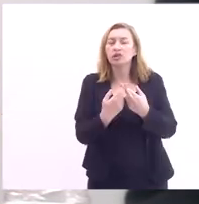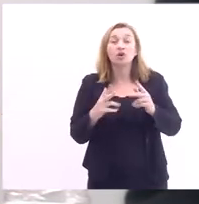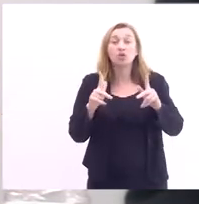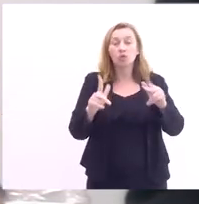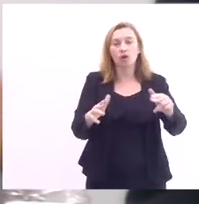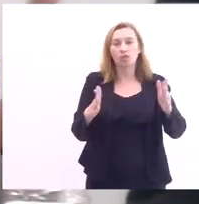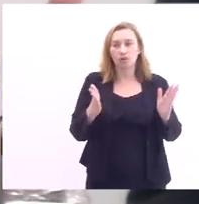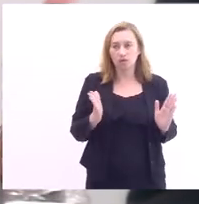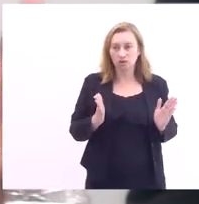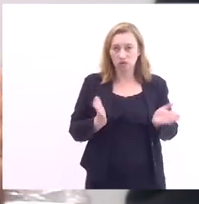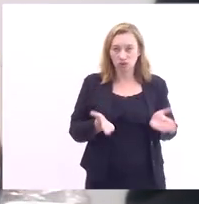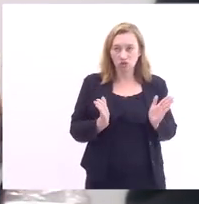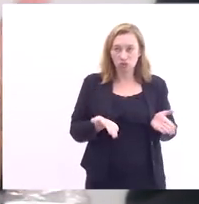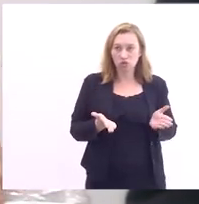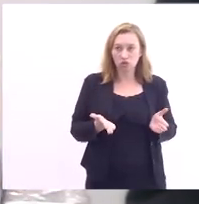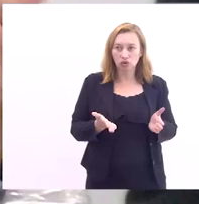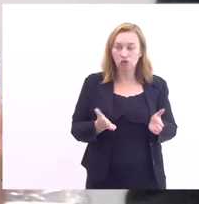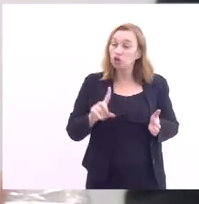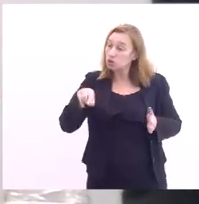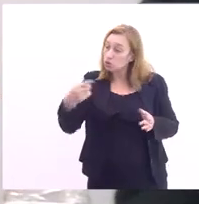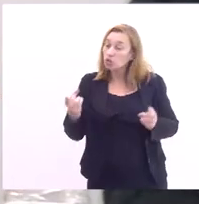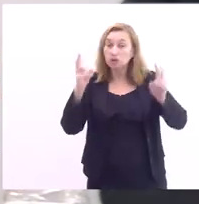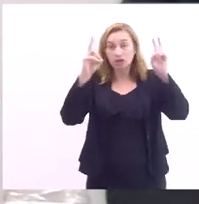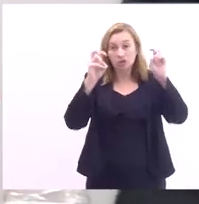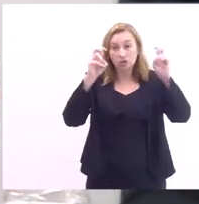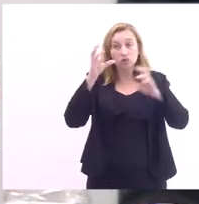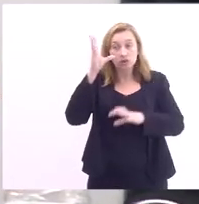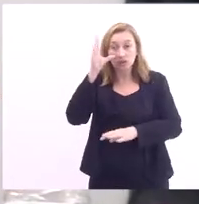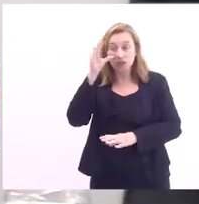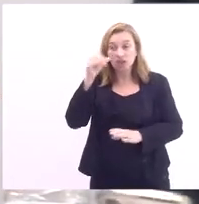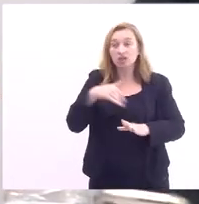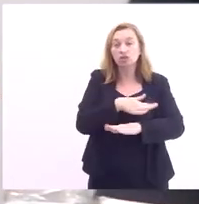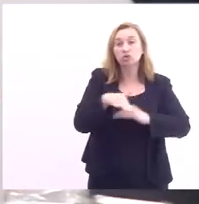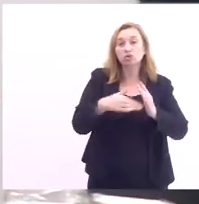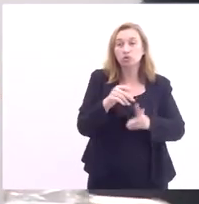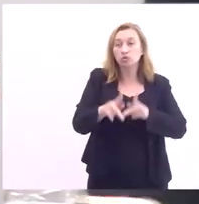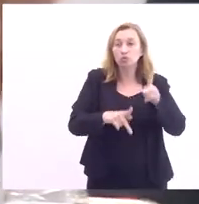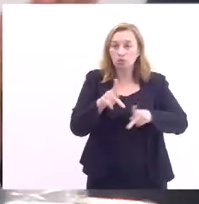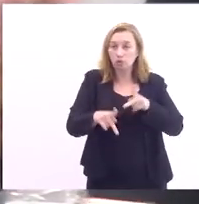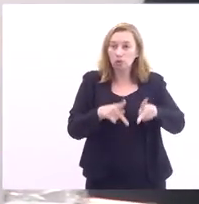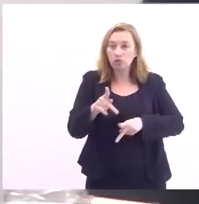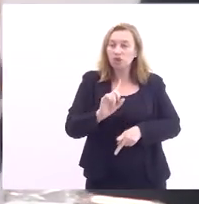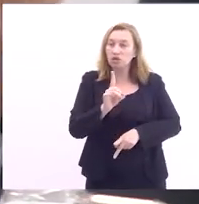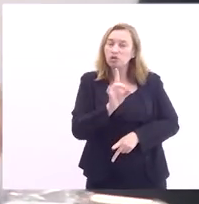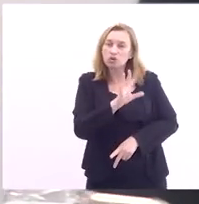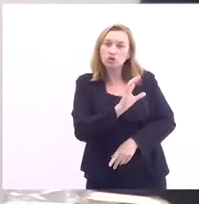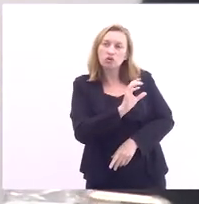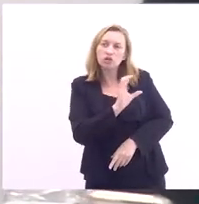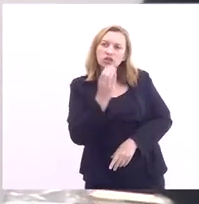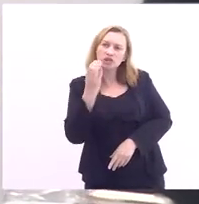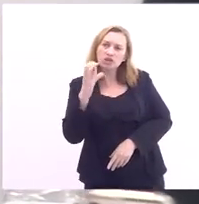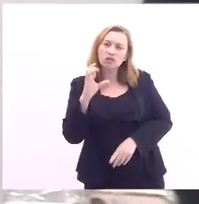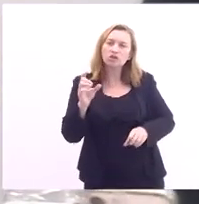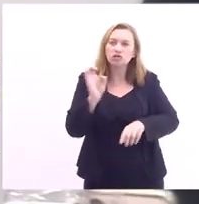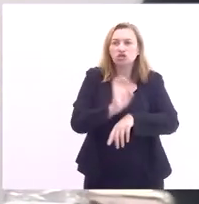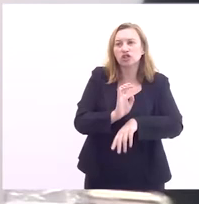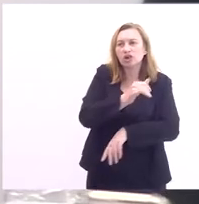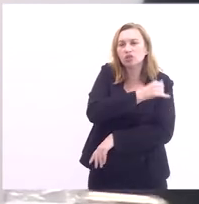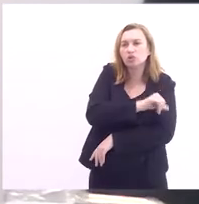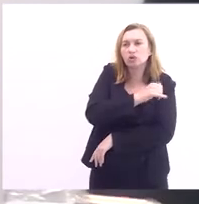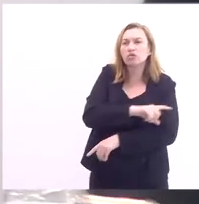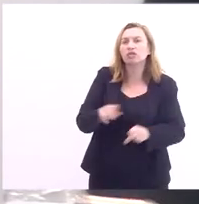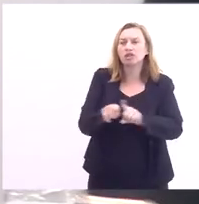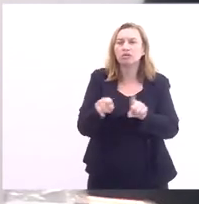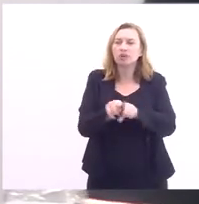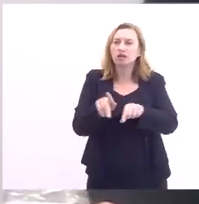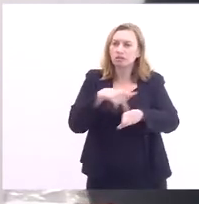essa, de outros assuntos que são de interesse de toda a população, não só de Niterói, do Estado do Rio, e por que não falar do